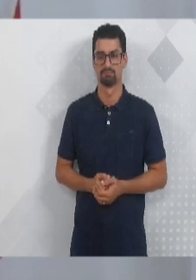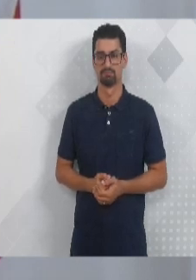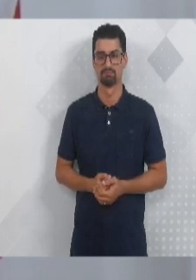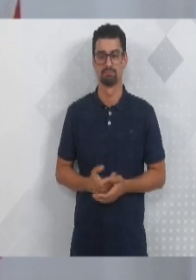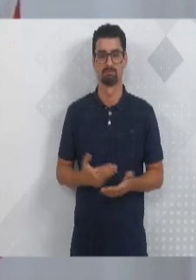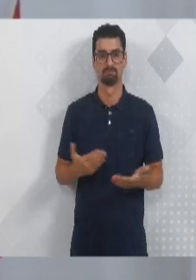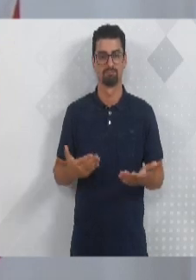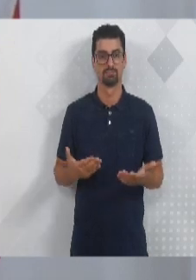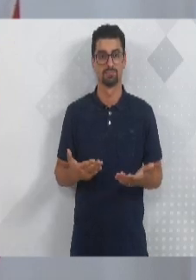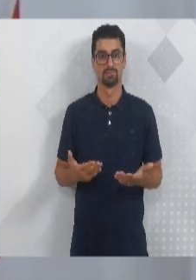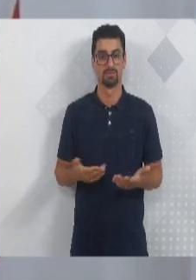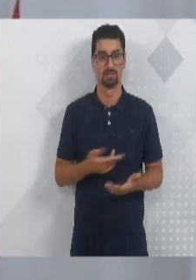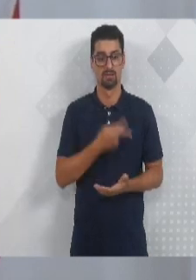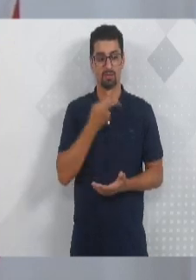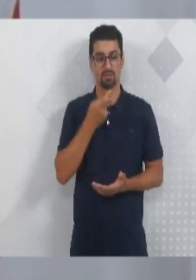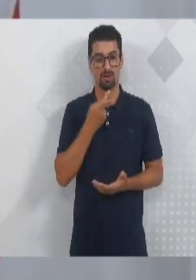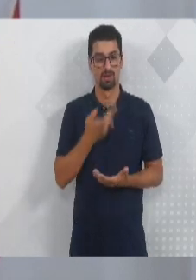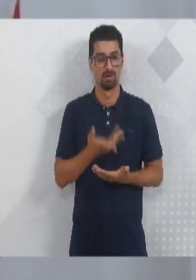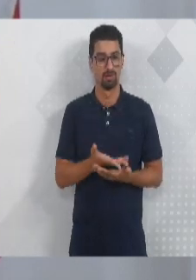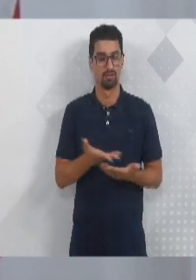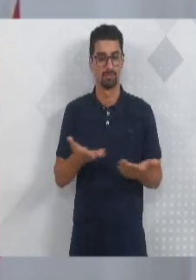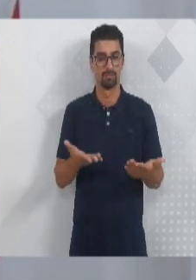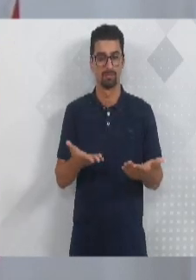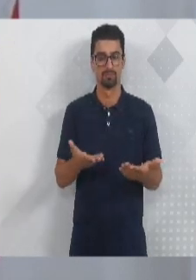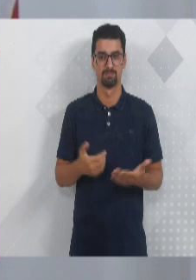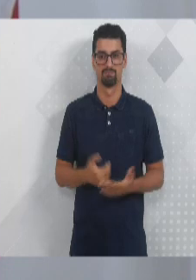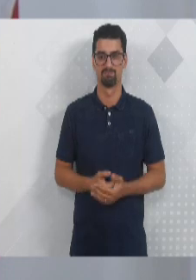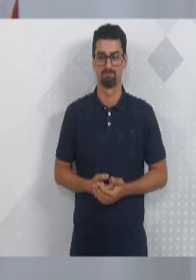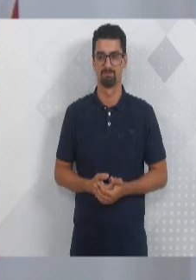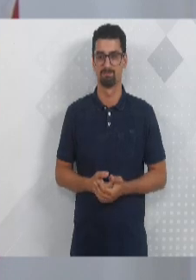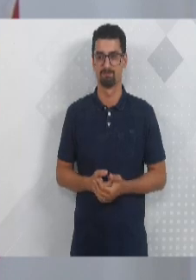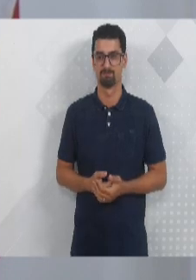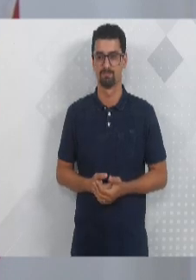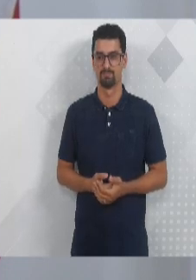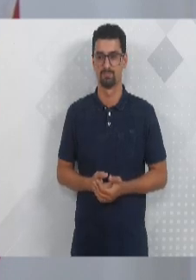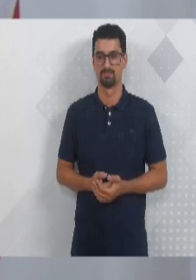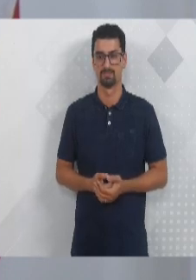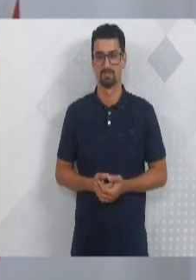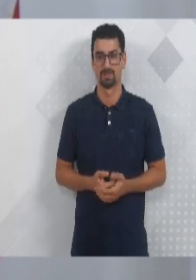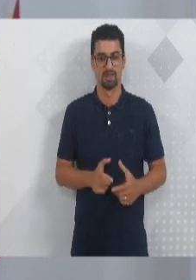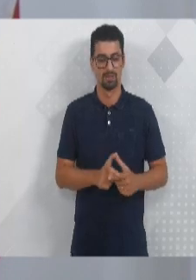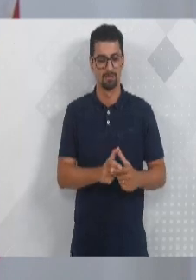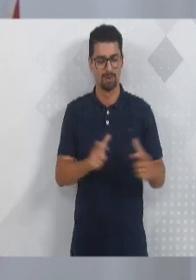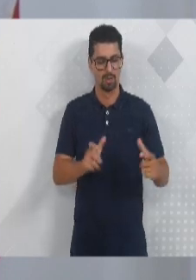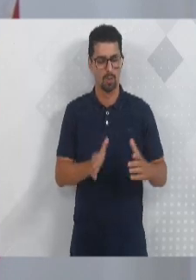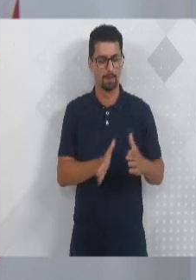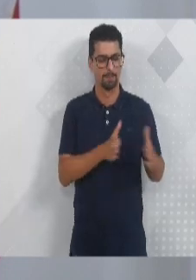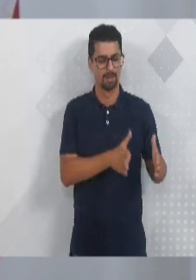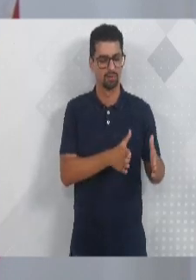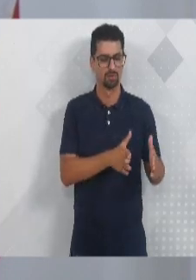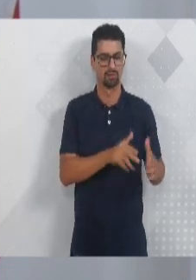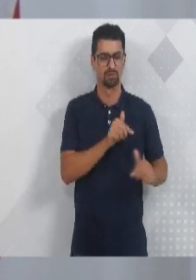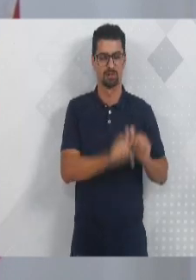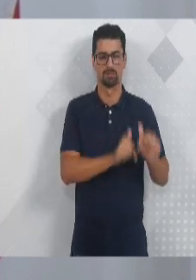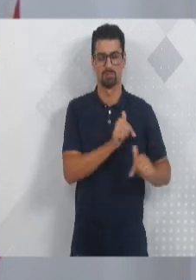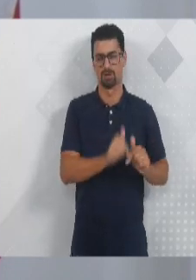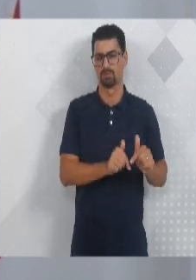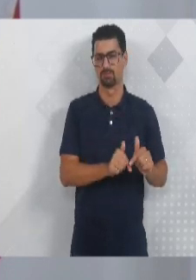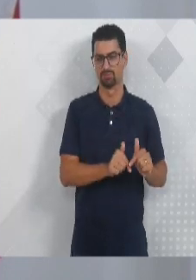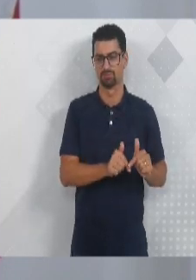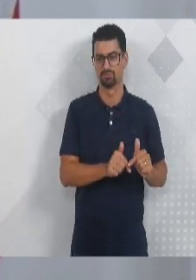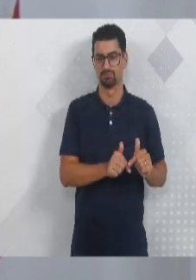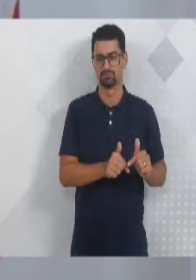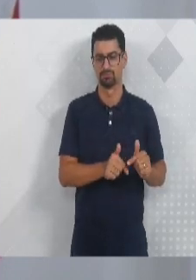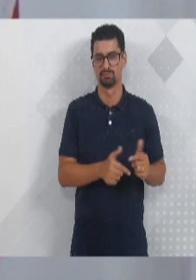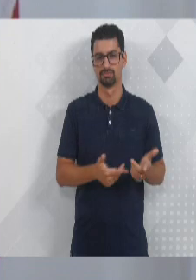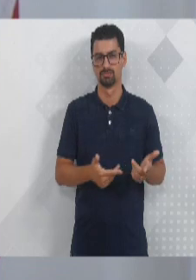a maior fatia dessas eh desse trabalho ela foi de